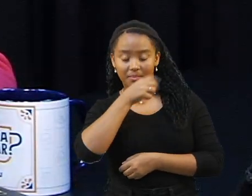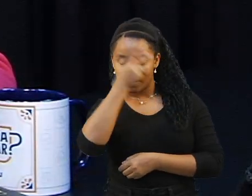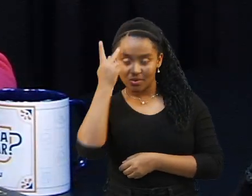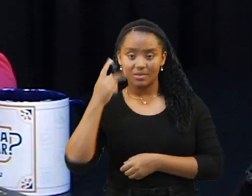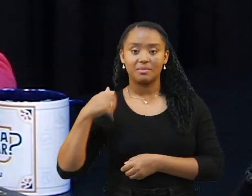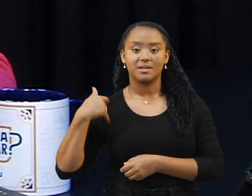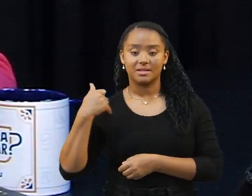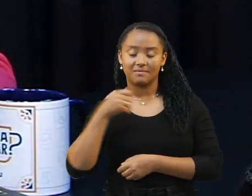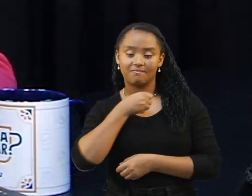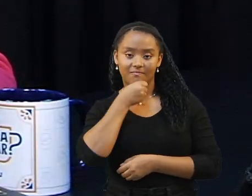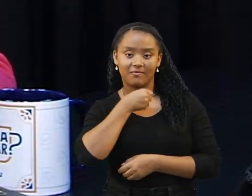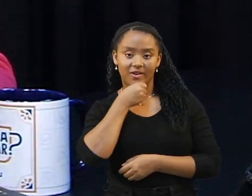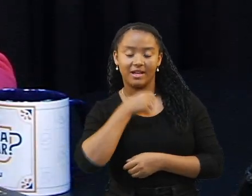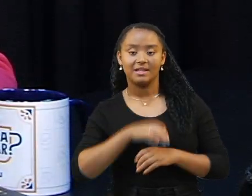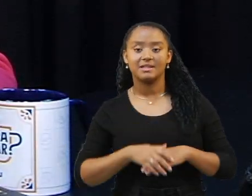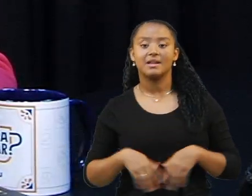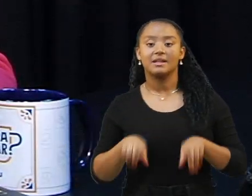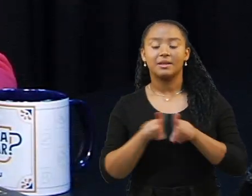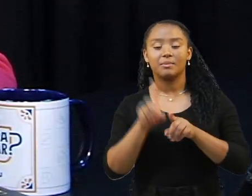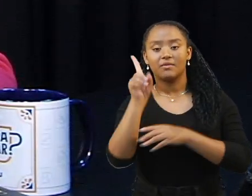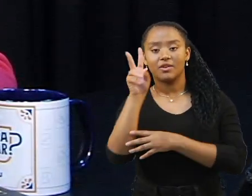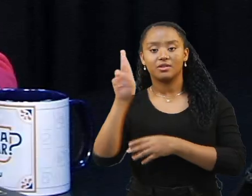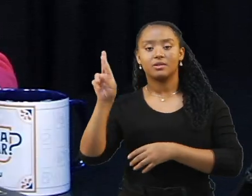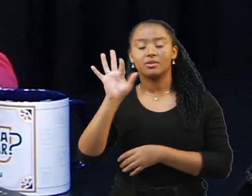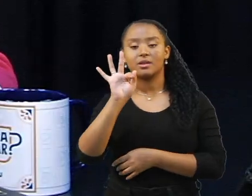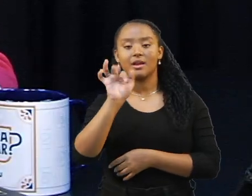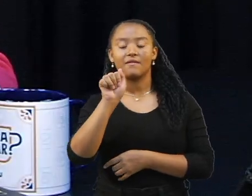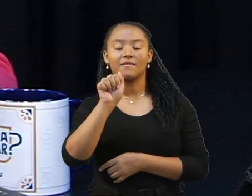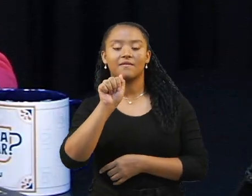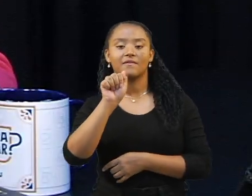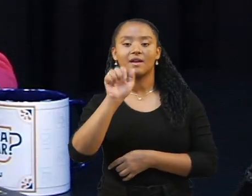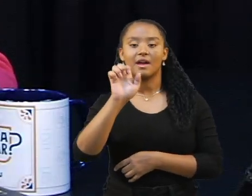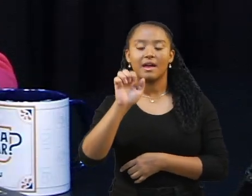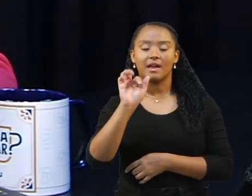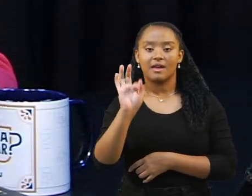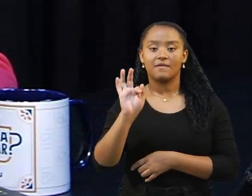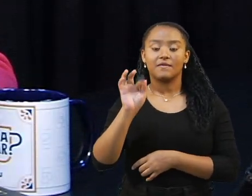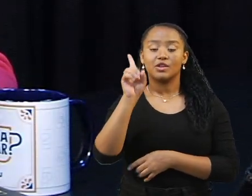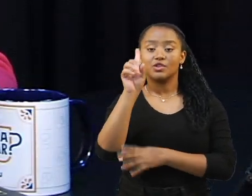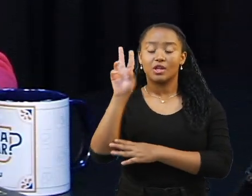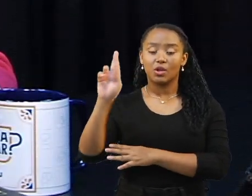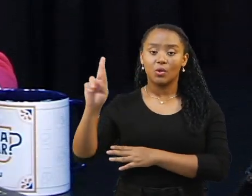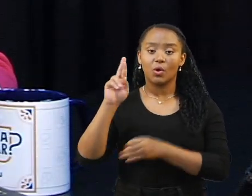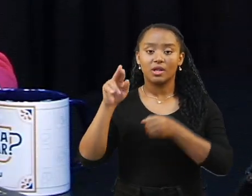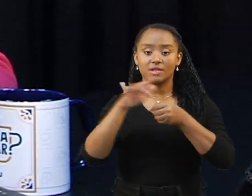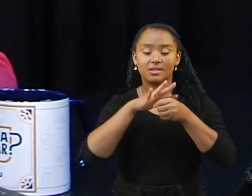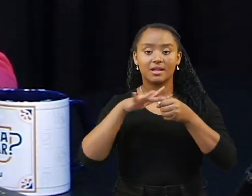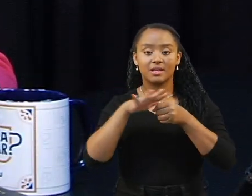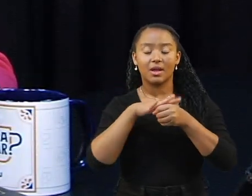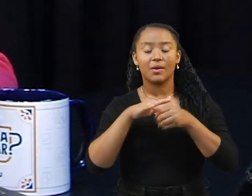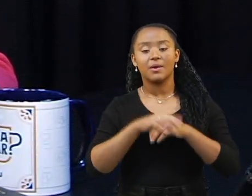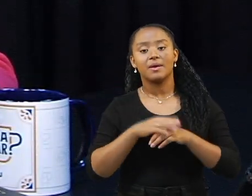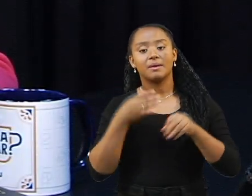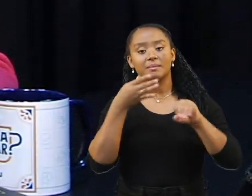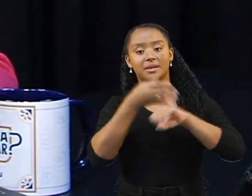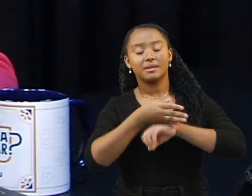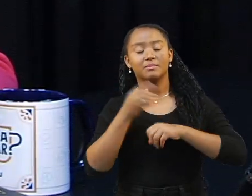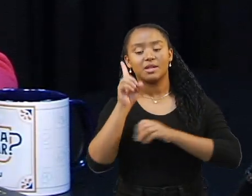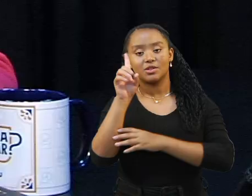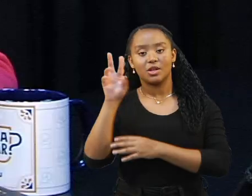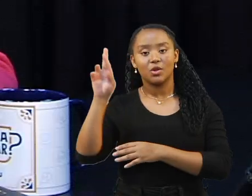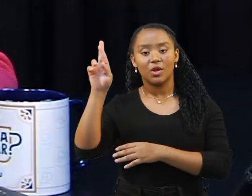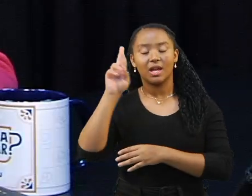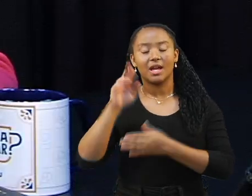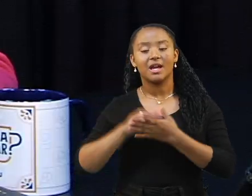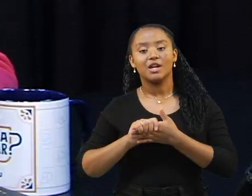revista Educação Popular, diretora da FAEF, diretora de extensão, membro da diretoria do Conselho Municipal do